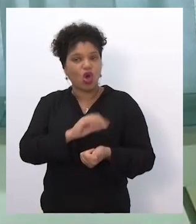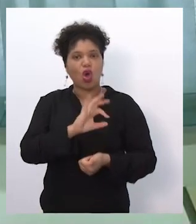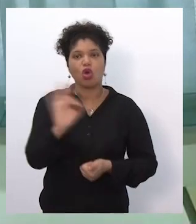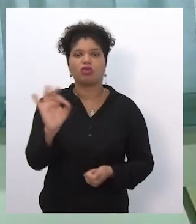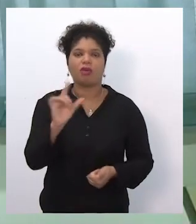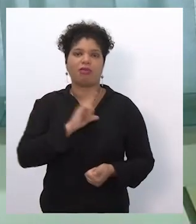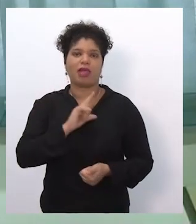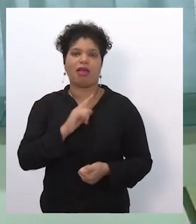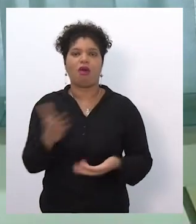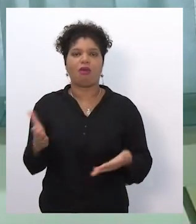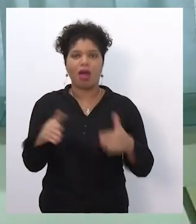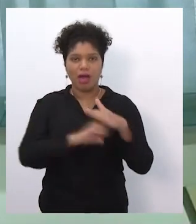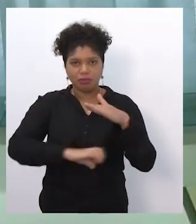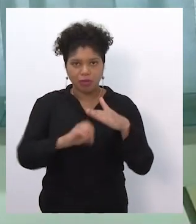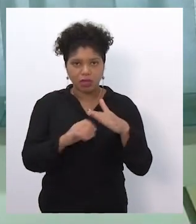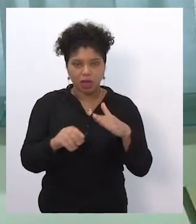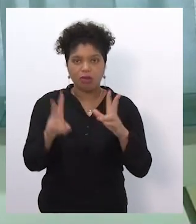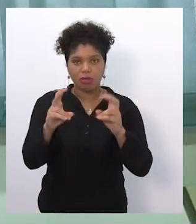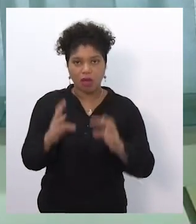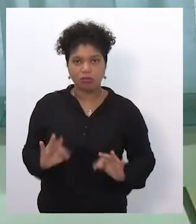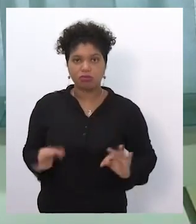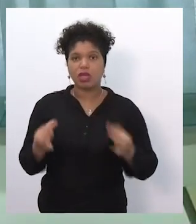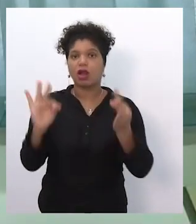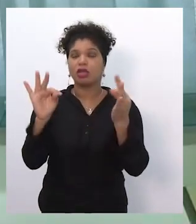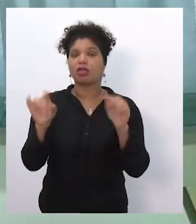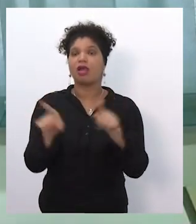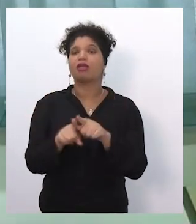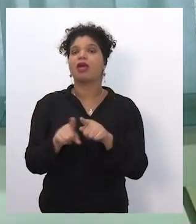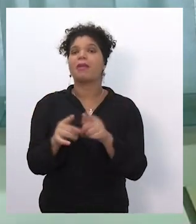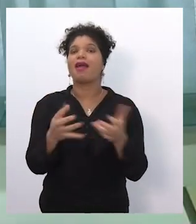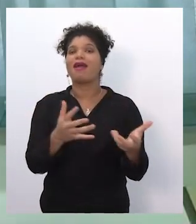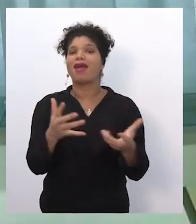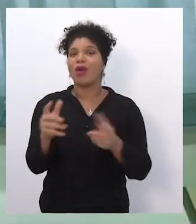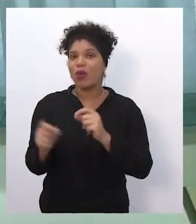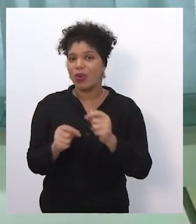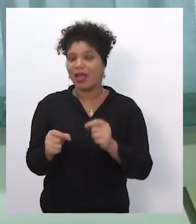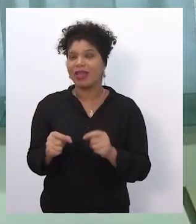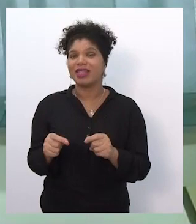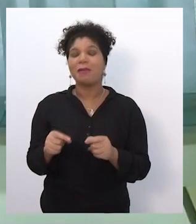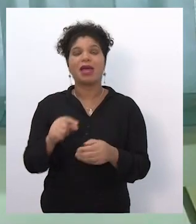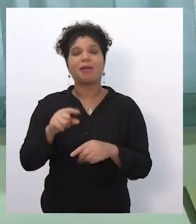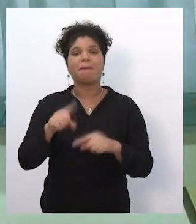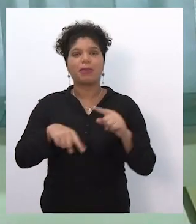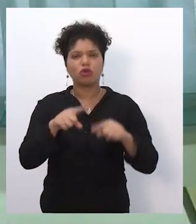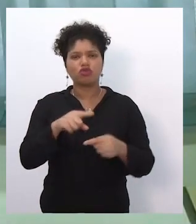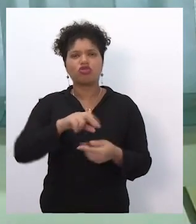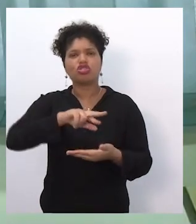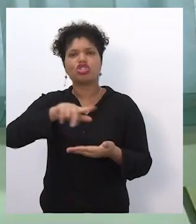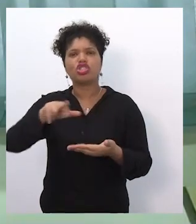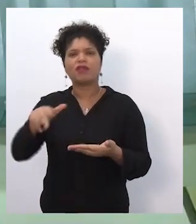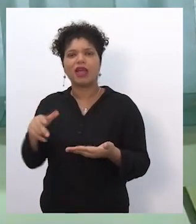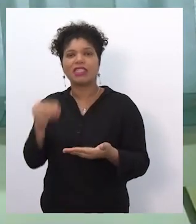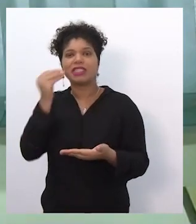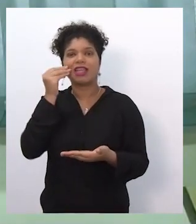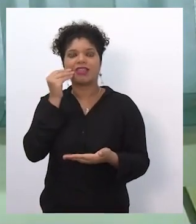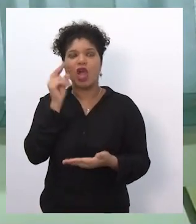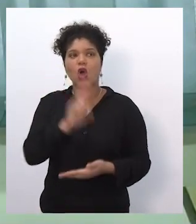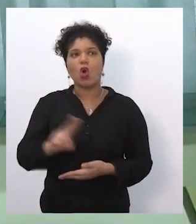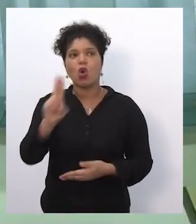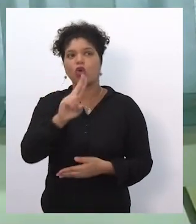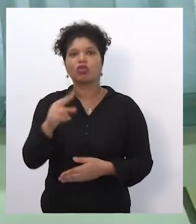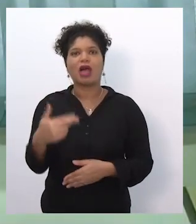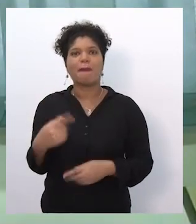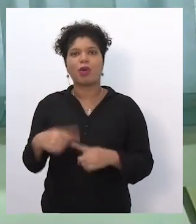as empresas de tecnologia tendem também a procurar novos meios de tecnologia para poder dar conta da